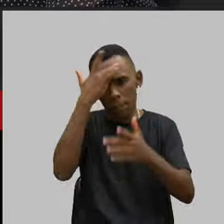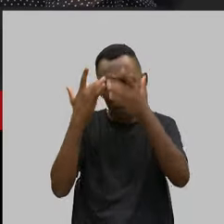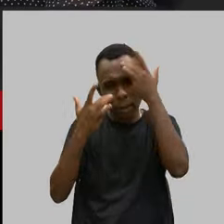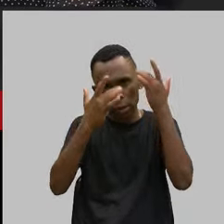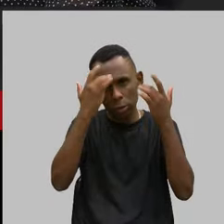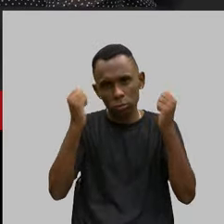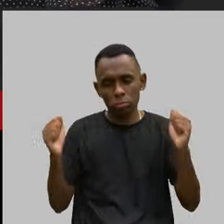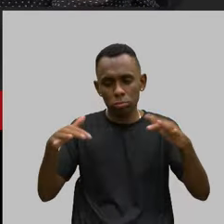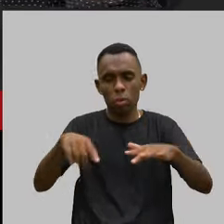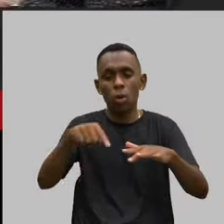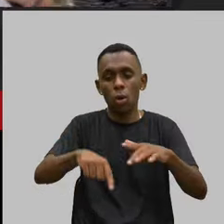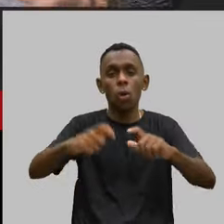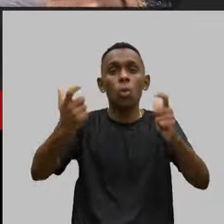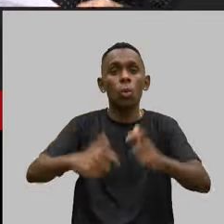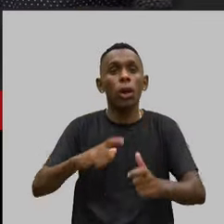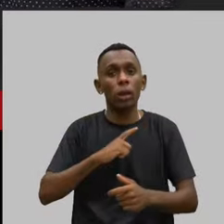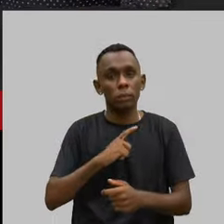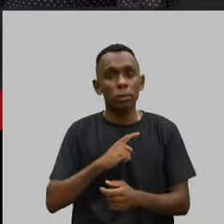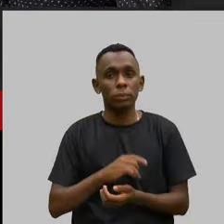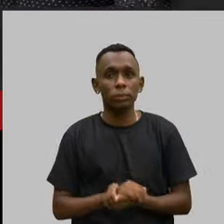aqueles Imóveis São